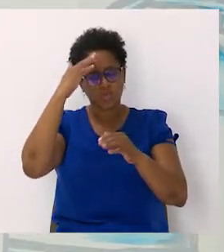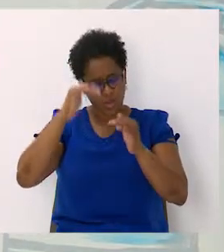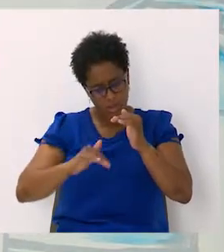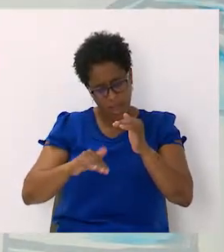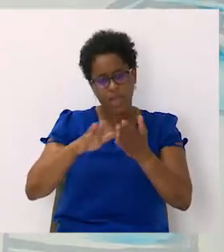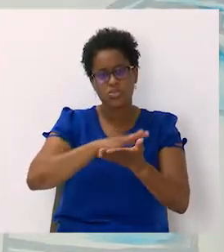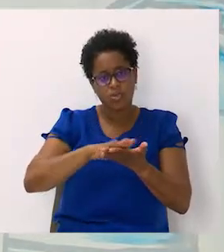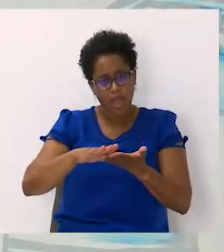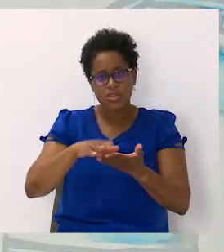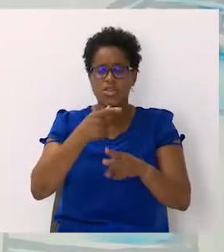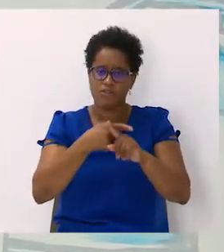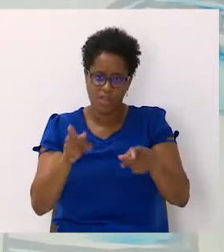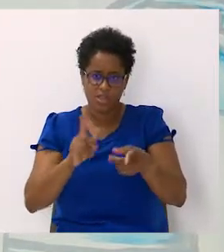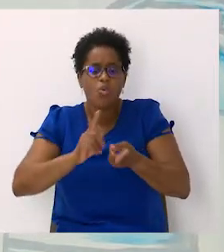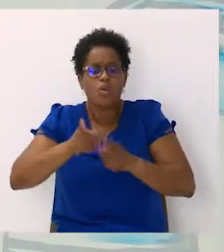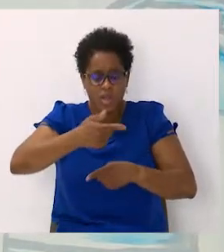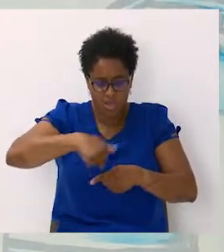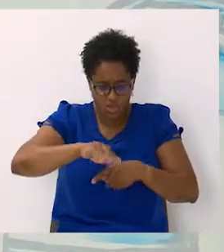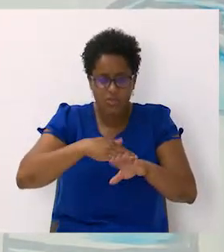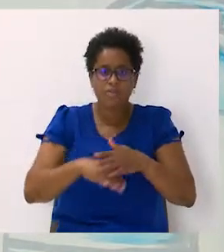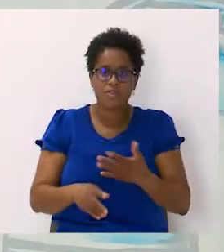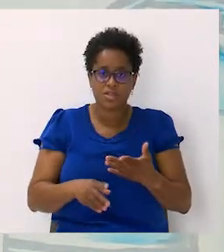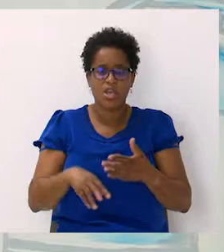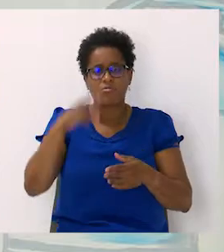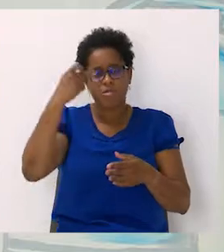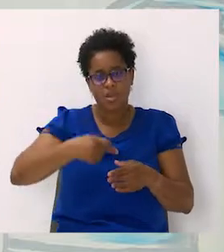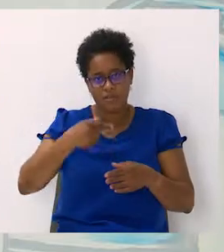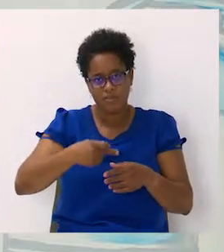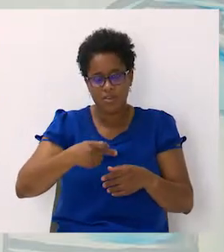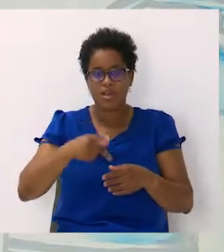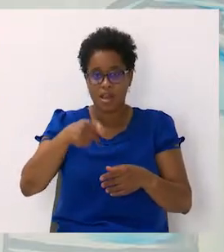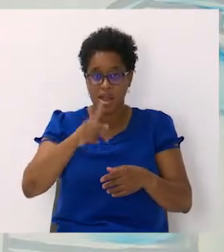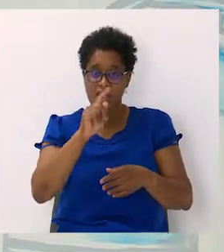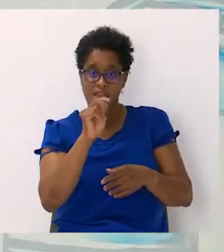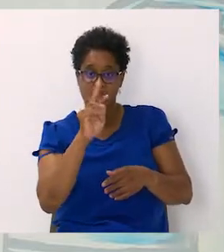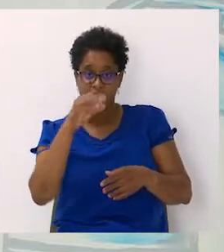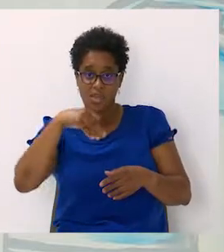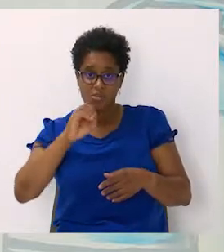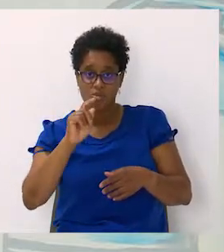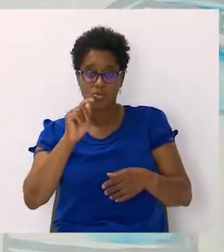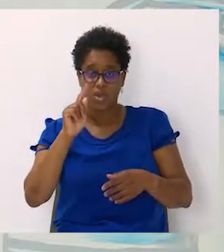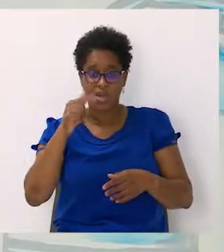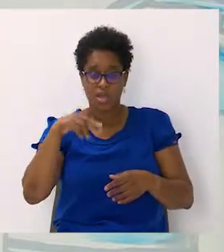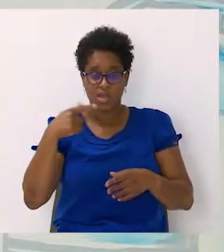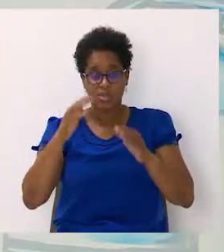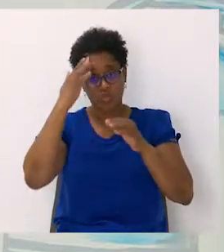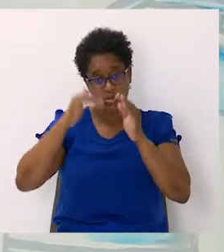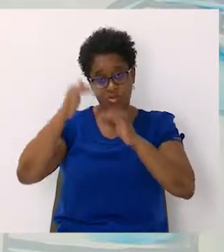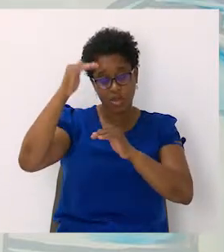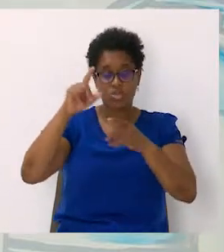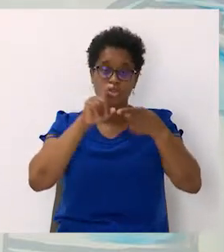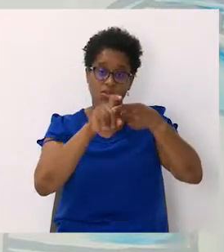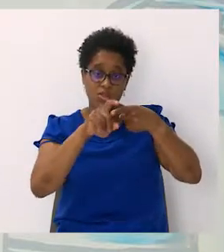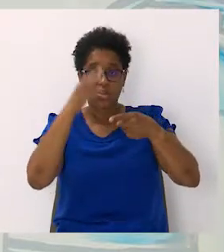bases diferentes. O que é que vamos fazer? Vamos manter expoente e vamos dividir